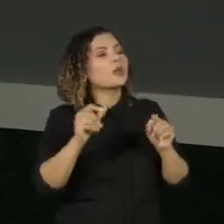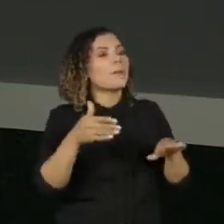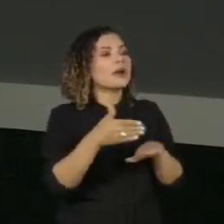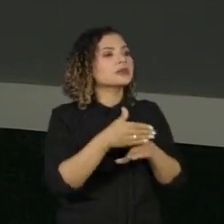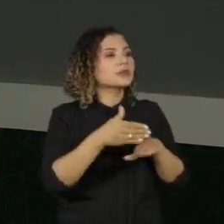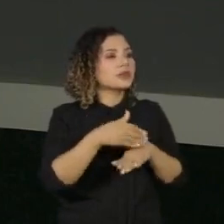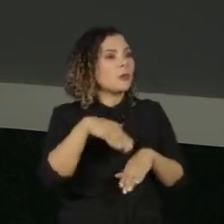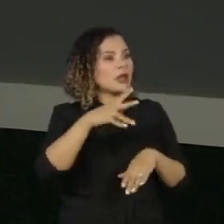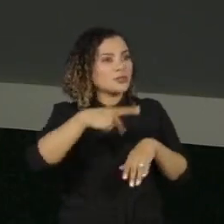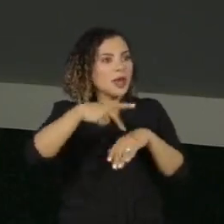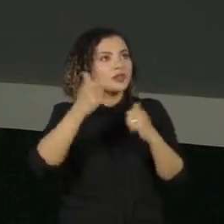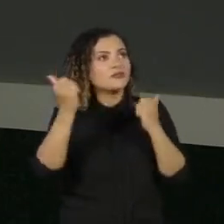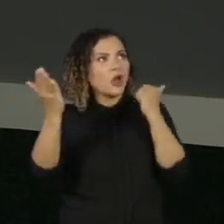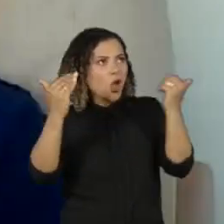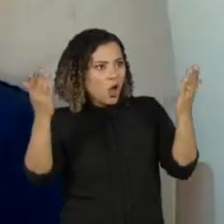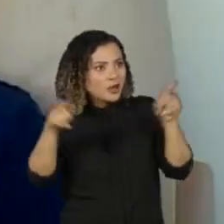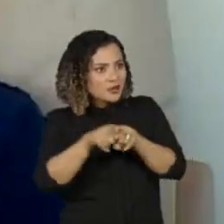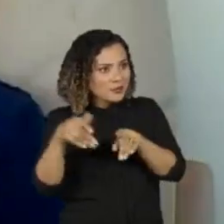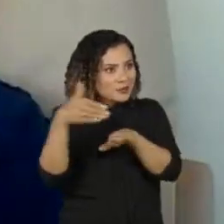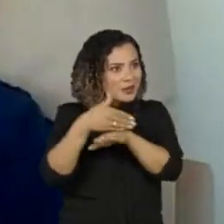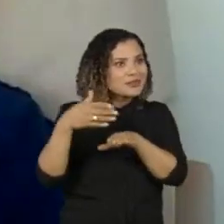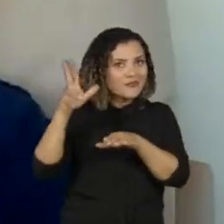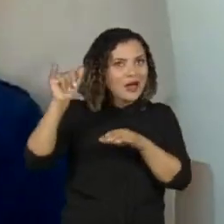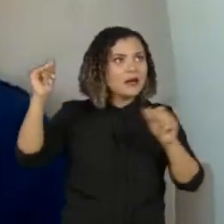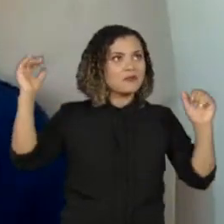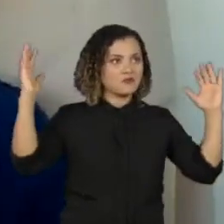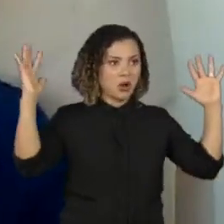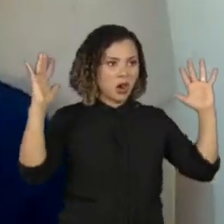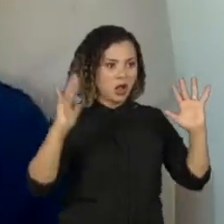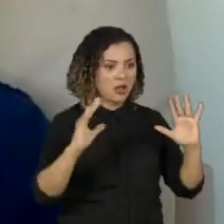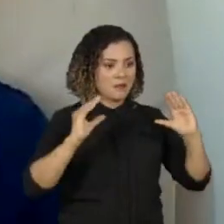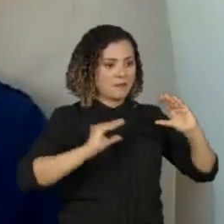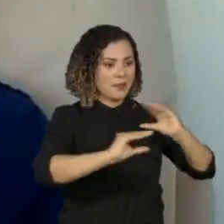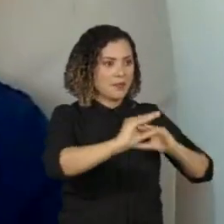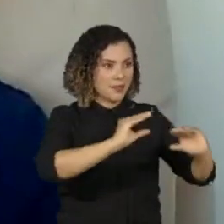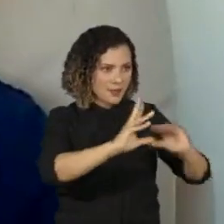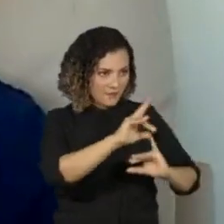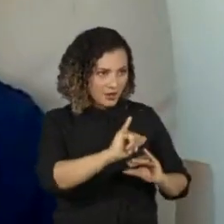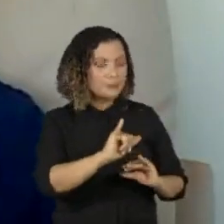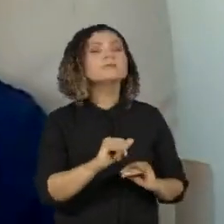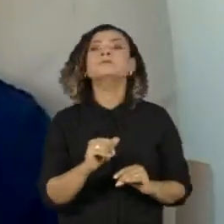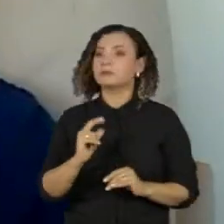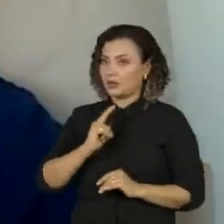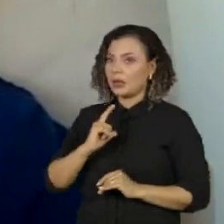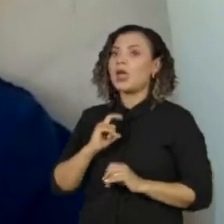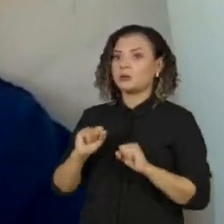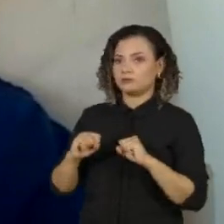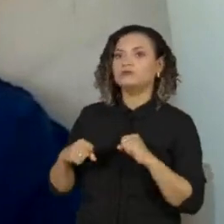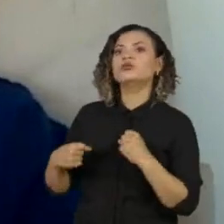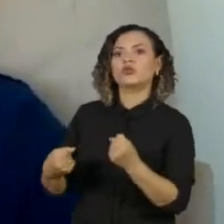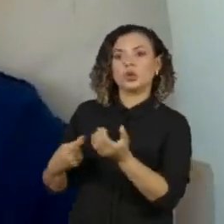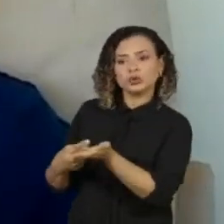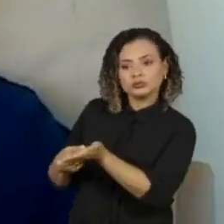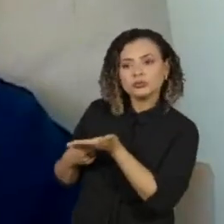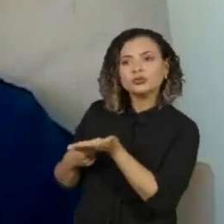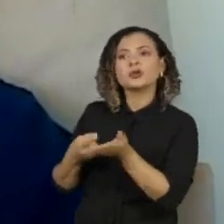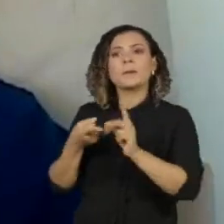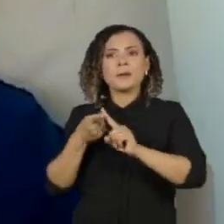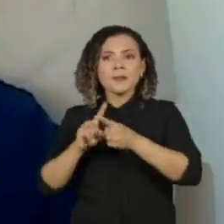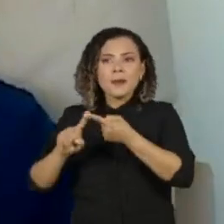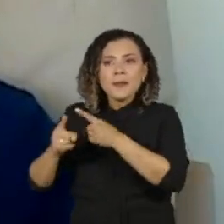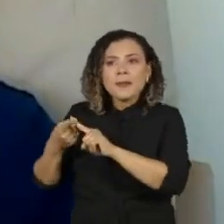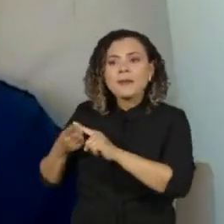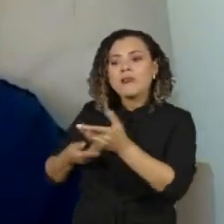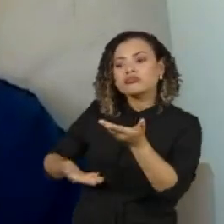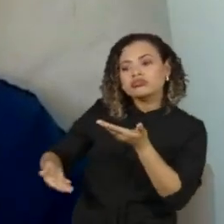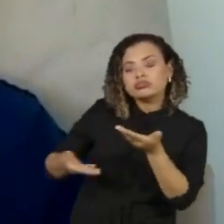de mais países, de outros países? Sim, há um esforço, inclusive, de diálogo que tem sido feito já pelo